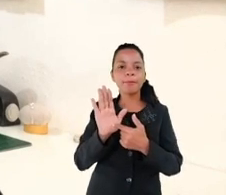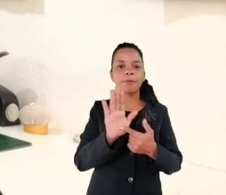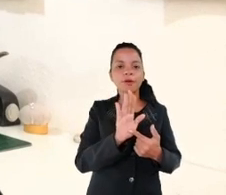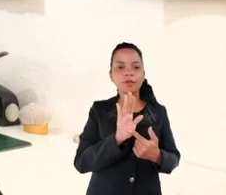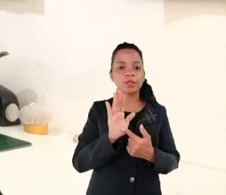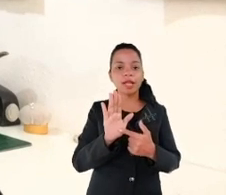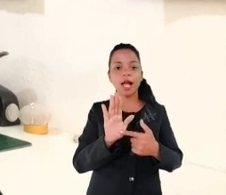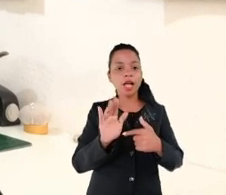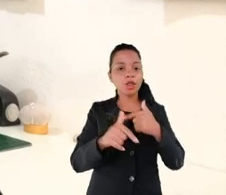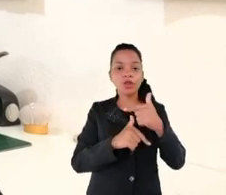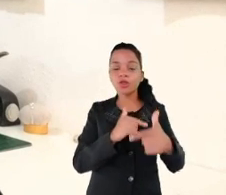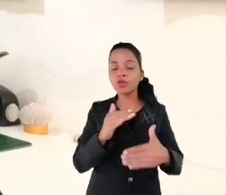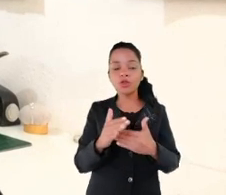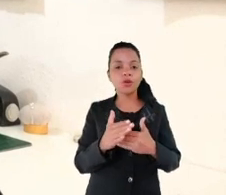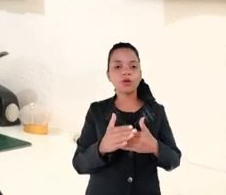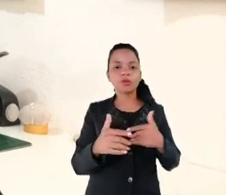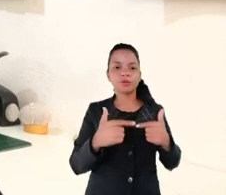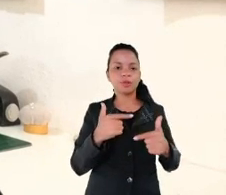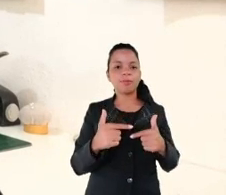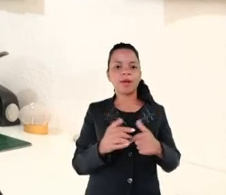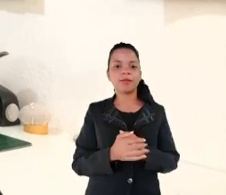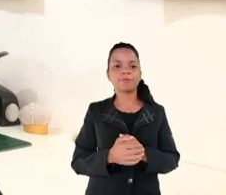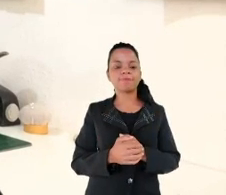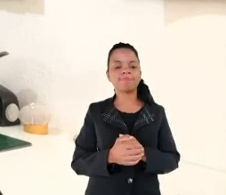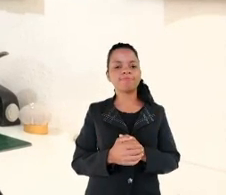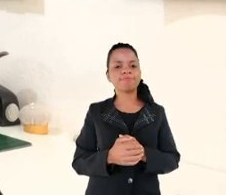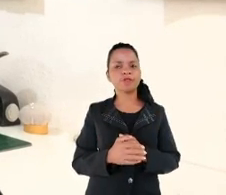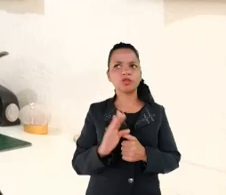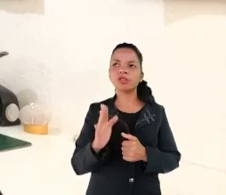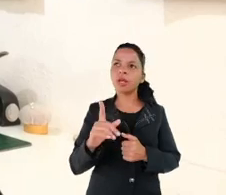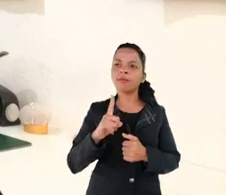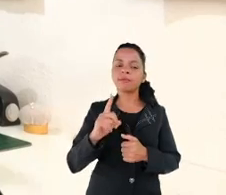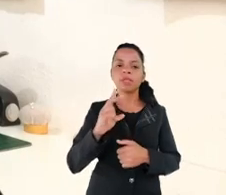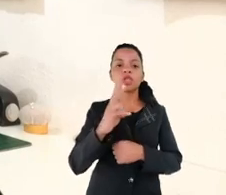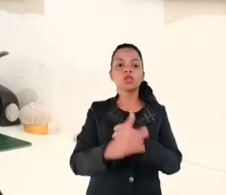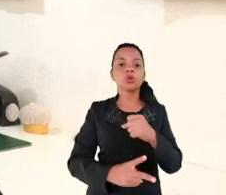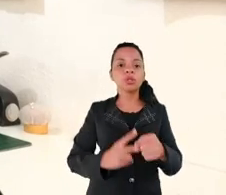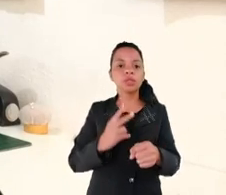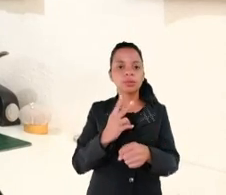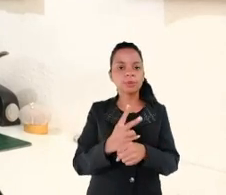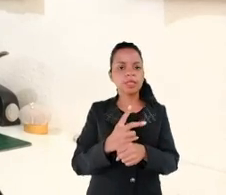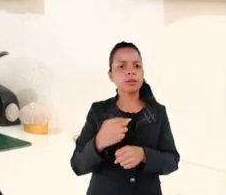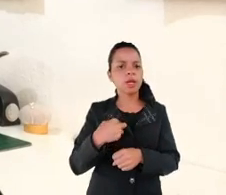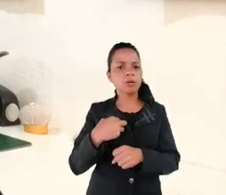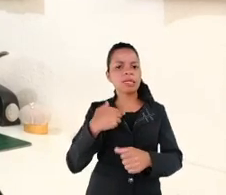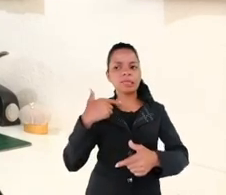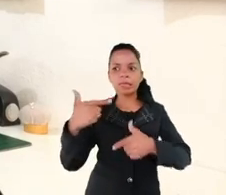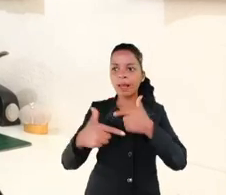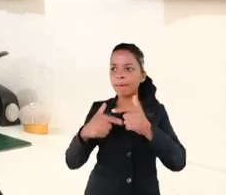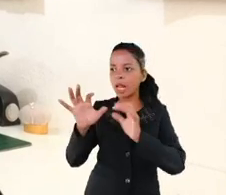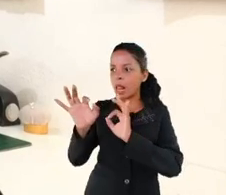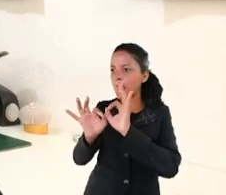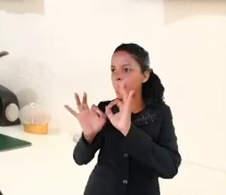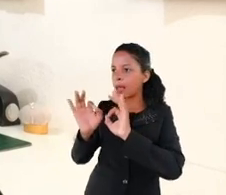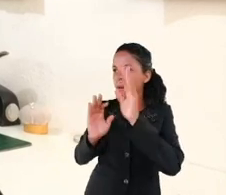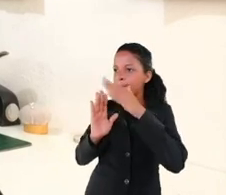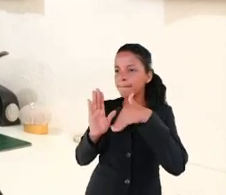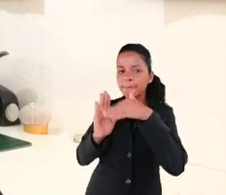meio, mais ou menos, nos últimos 2 anos e meio, eu fiquei só produzindo essas obras, inclusive também estão aqui atrás de